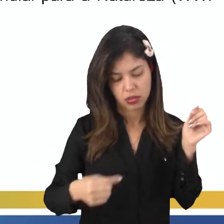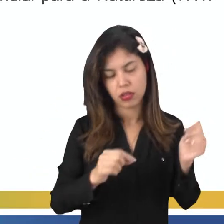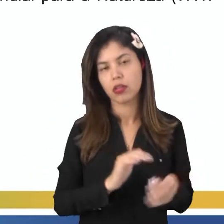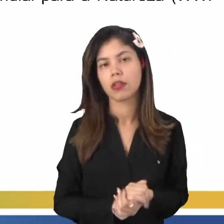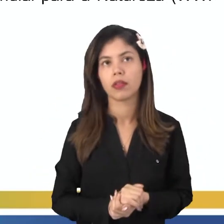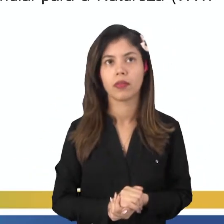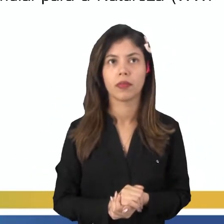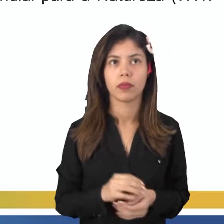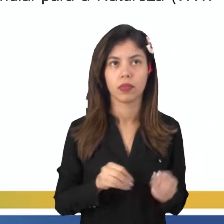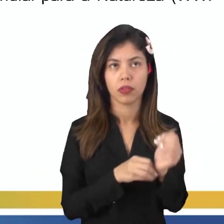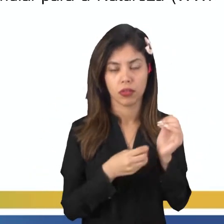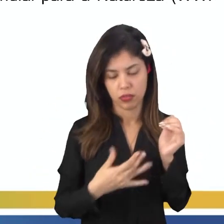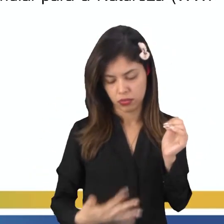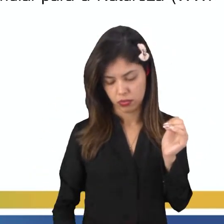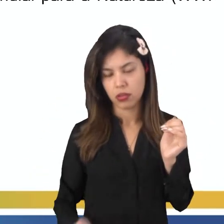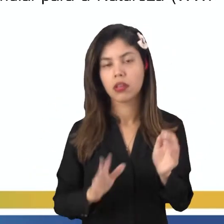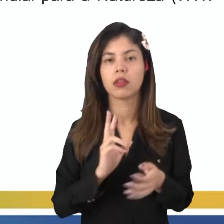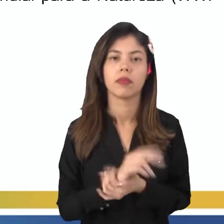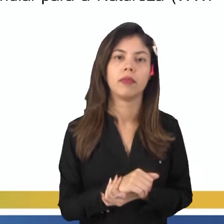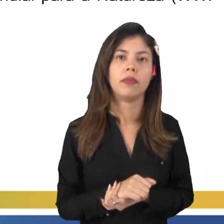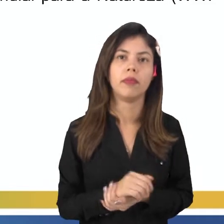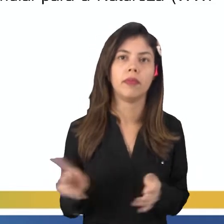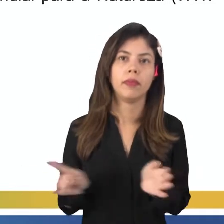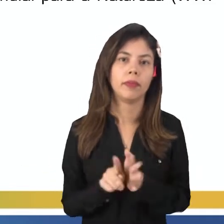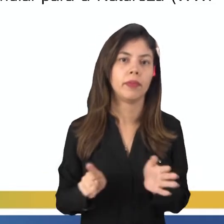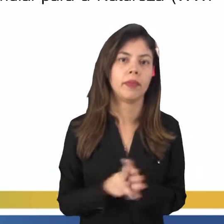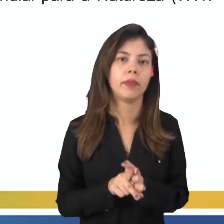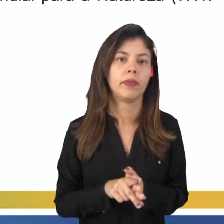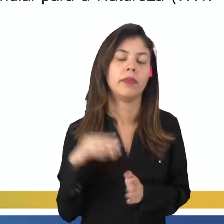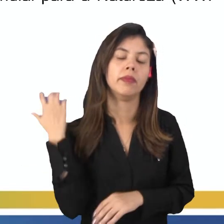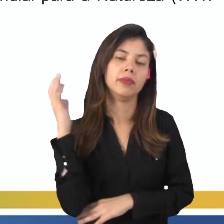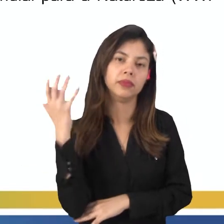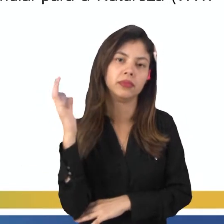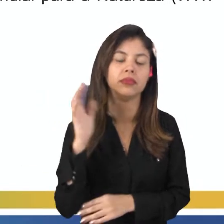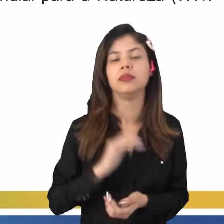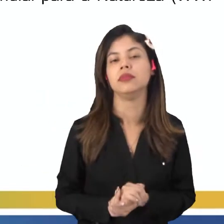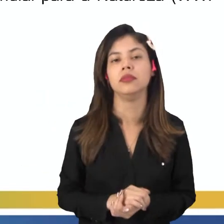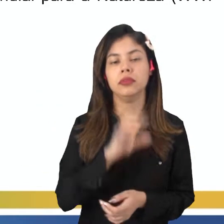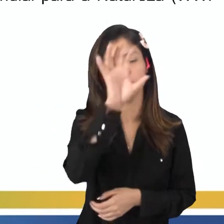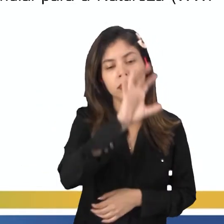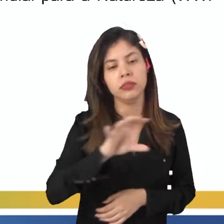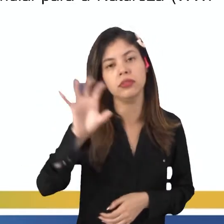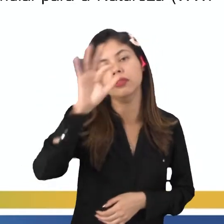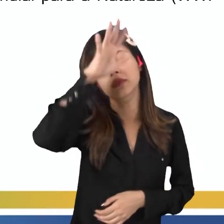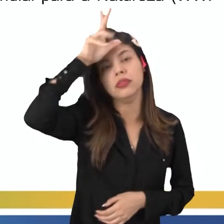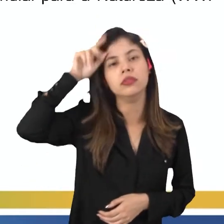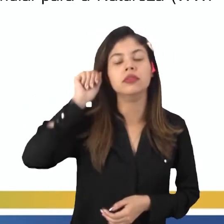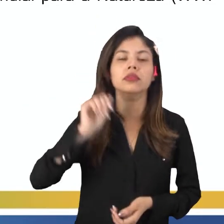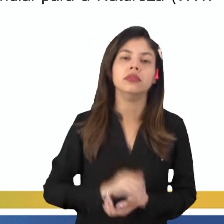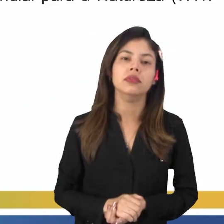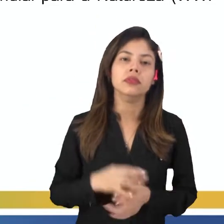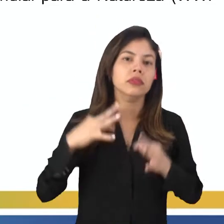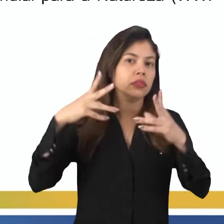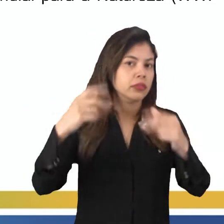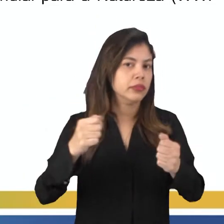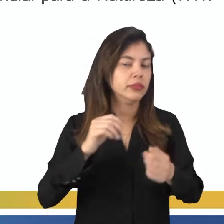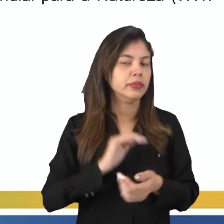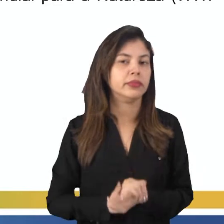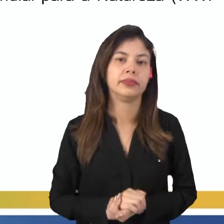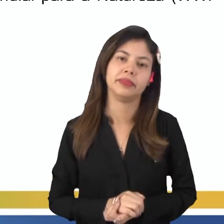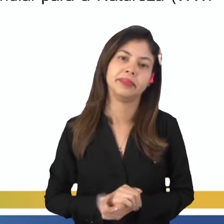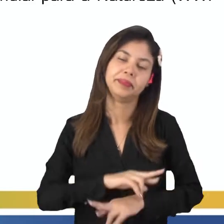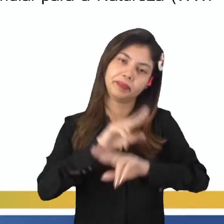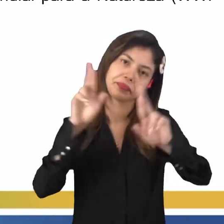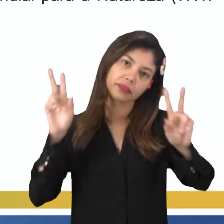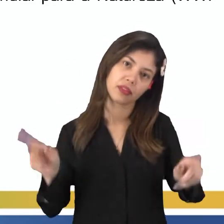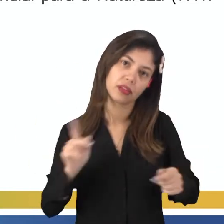são desprendidas da própria árvore. Então isso é uma dinâmica própria da região amazônica, que tem toda uma